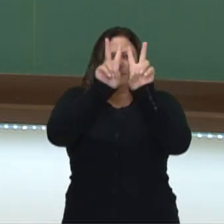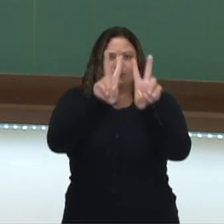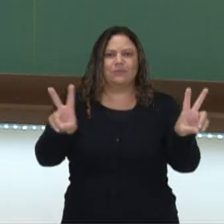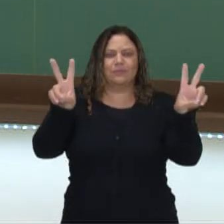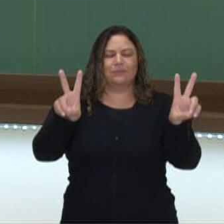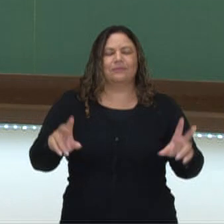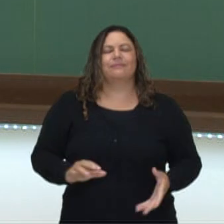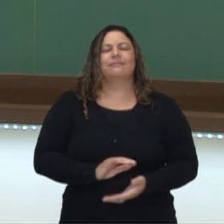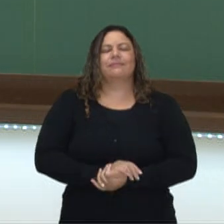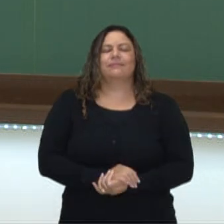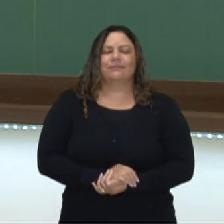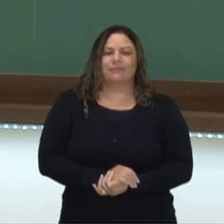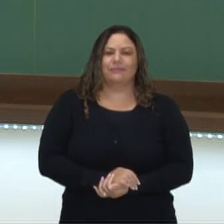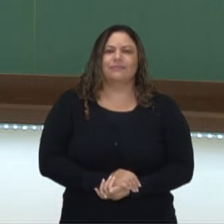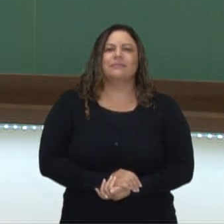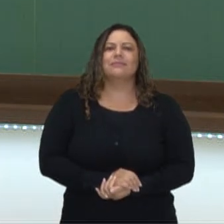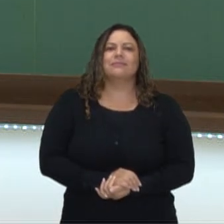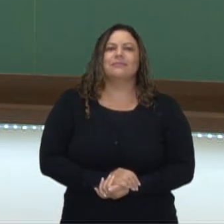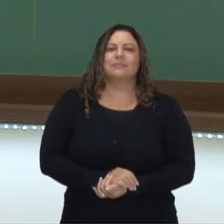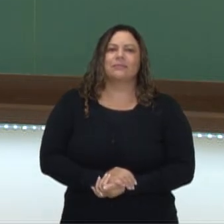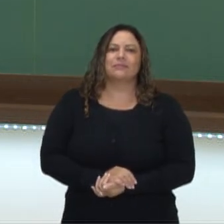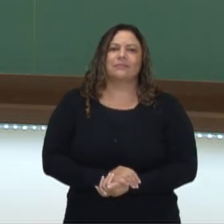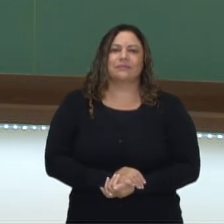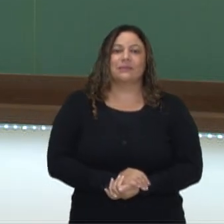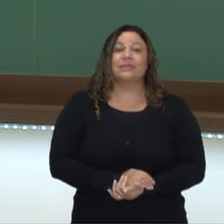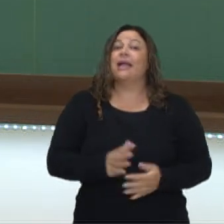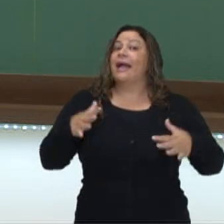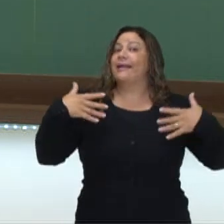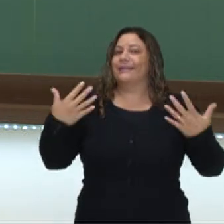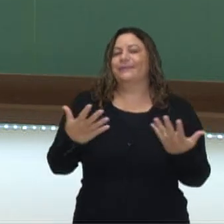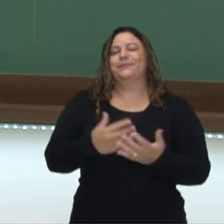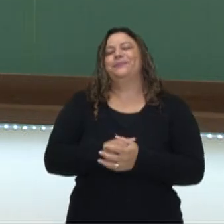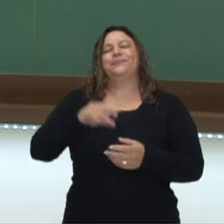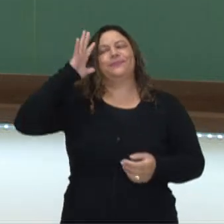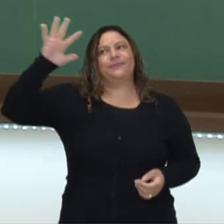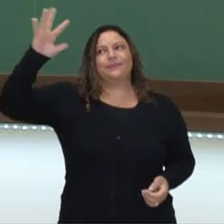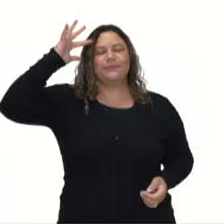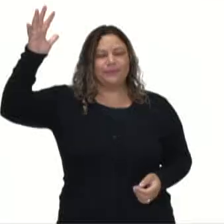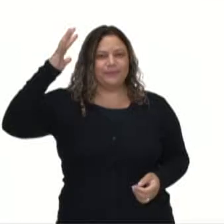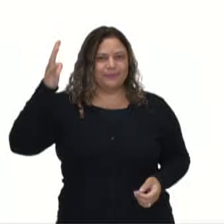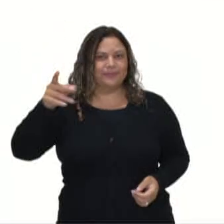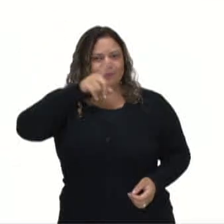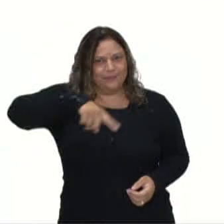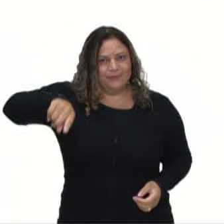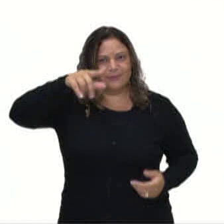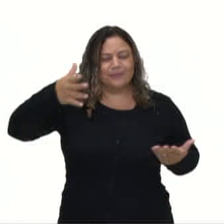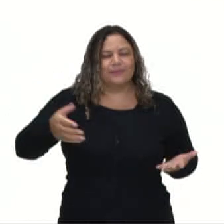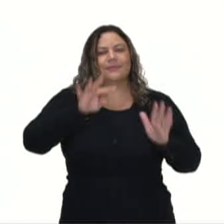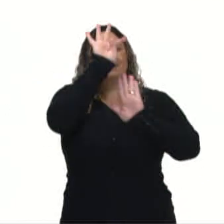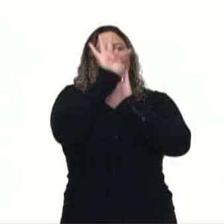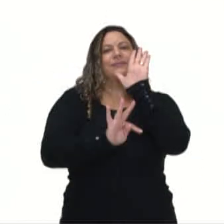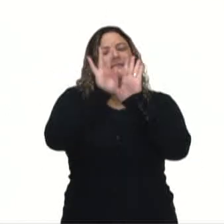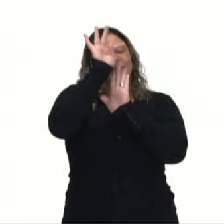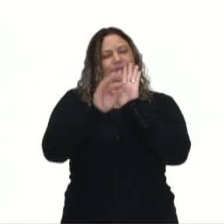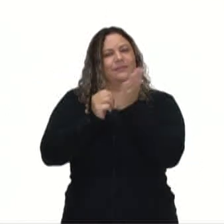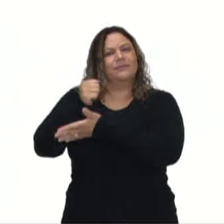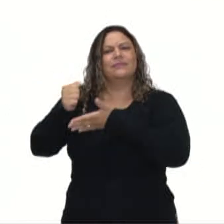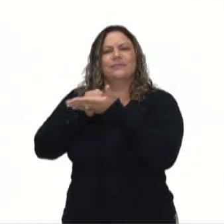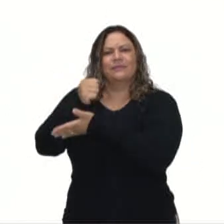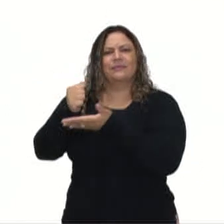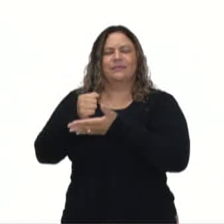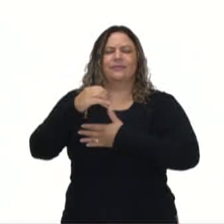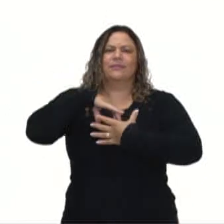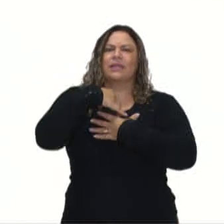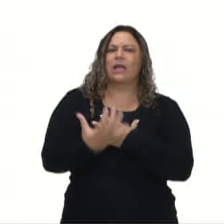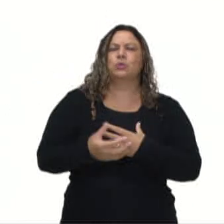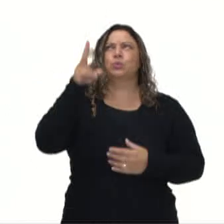mundo. Pois bem, uma reflexão teórica para vocês. O texto narrativo baseia-se na ação, em